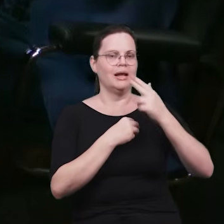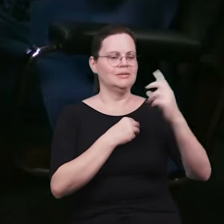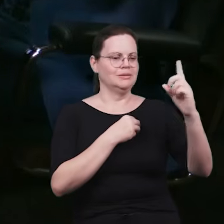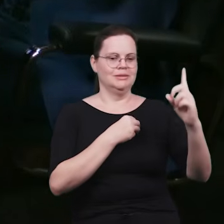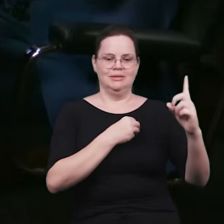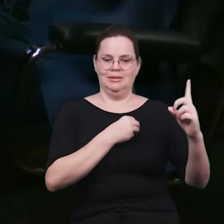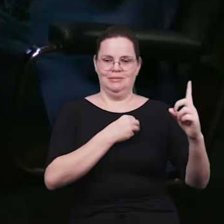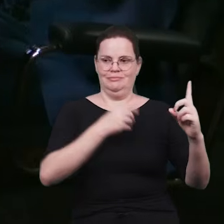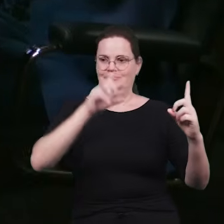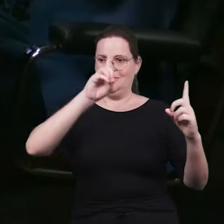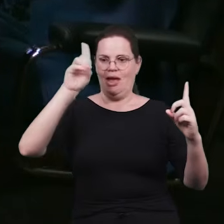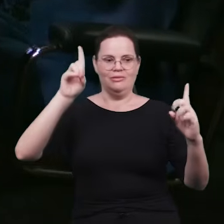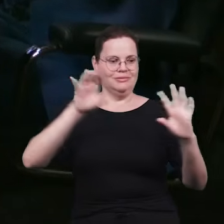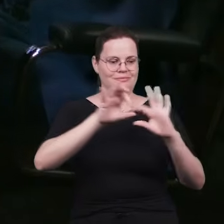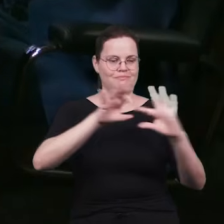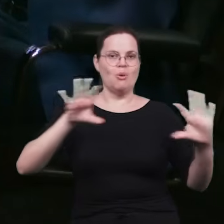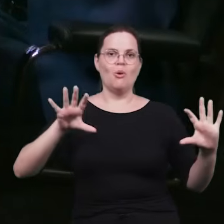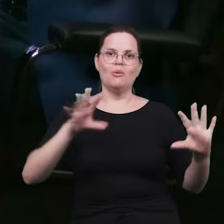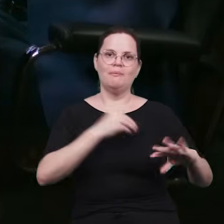nós